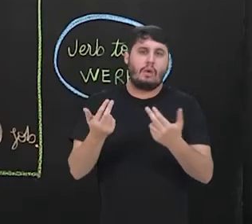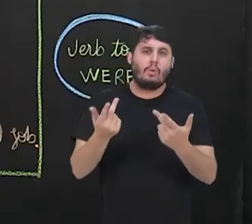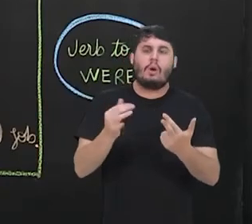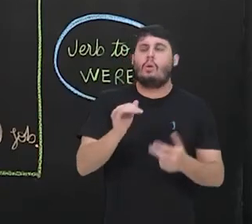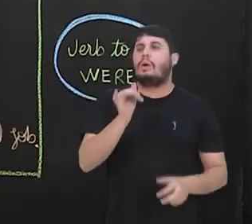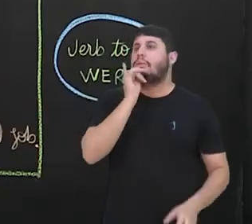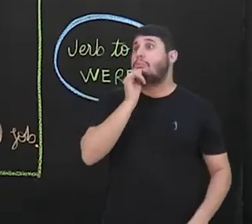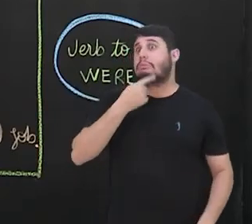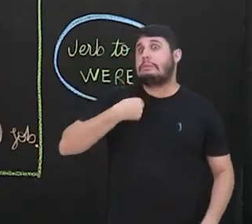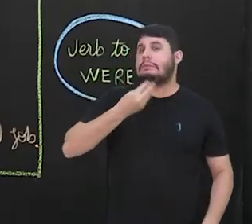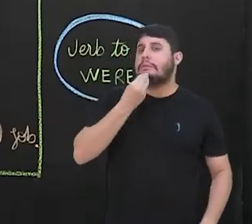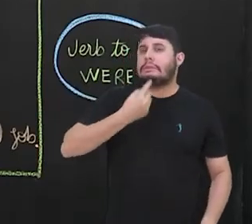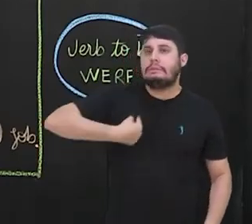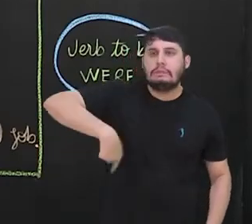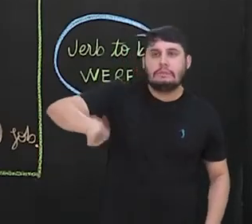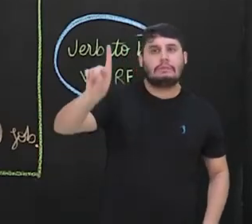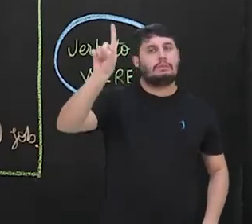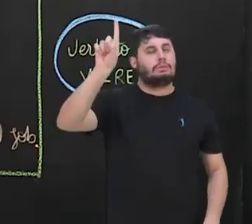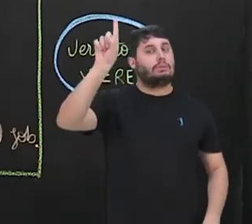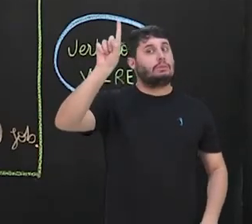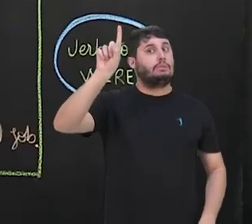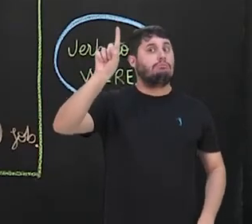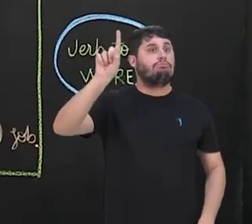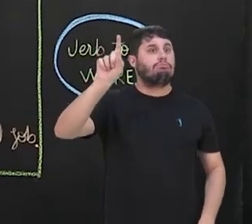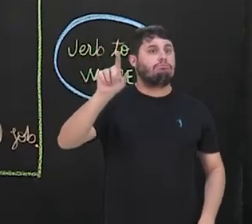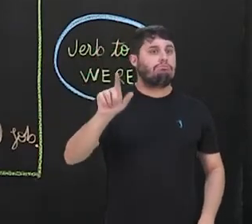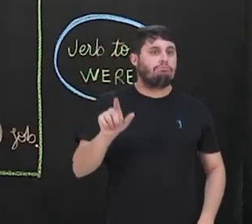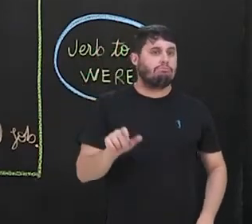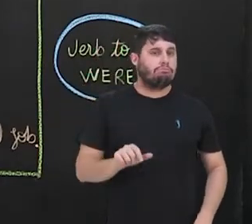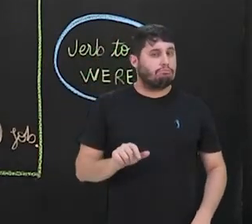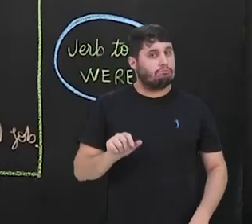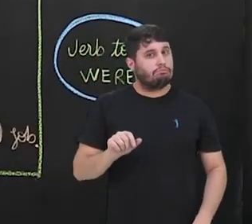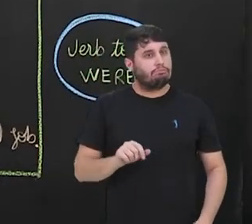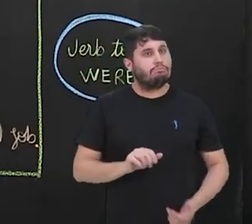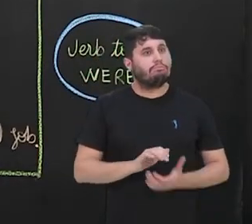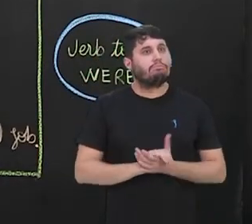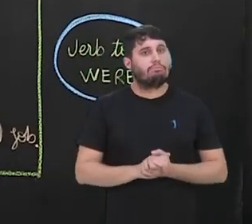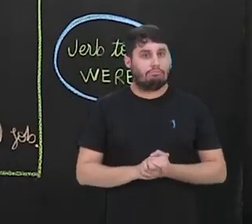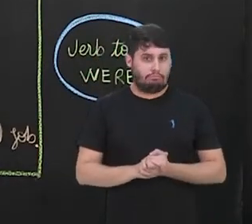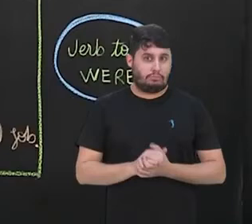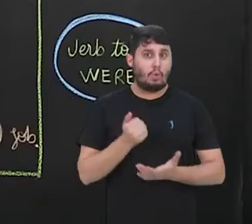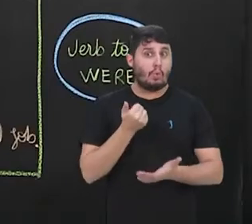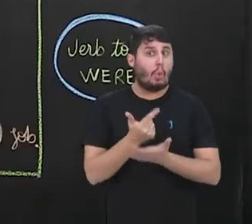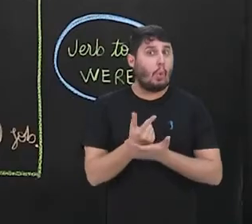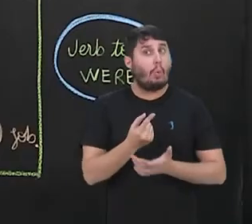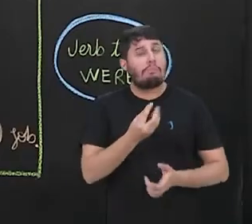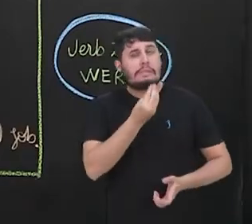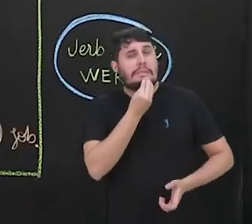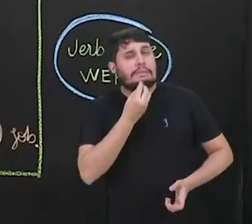final. Iria. O verbo é buy, comprar. Então, compraria. Certo?